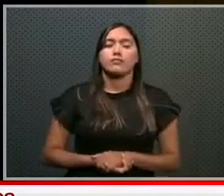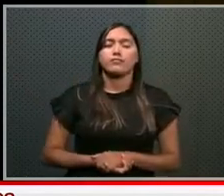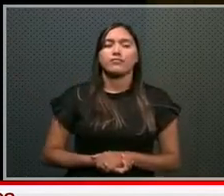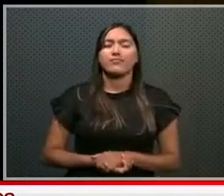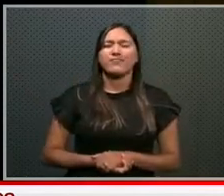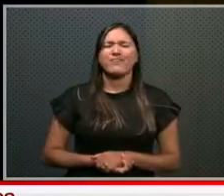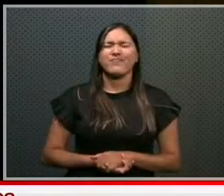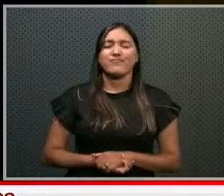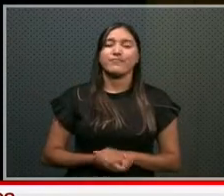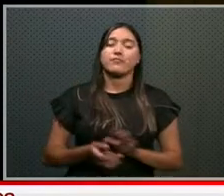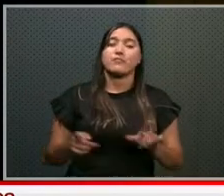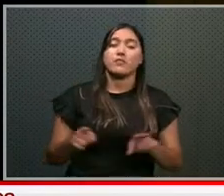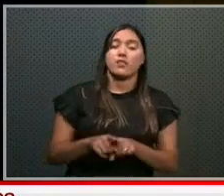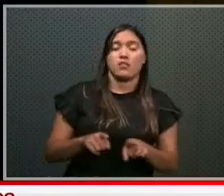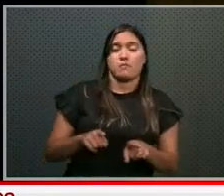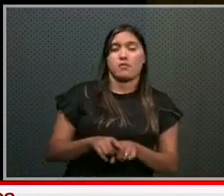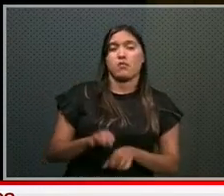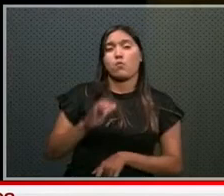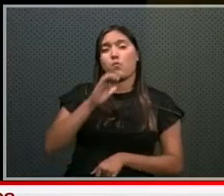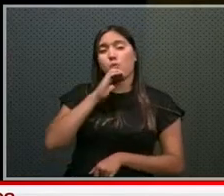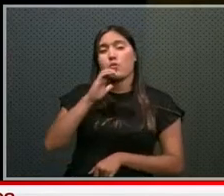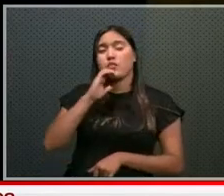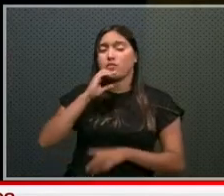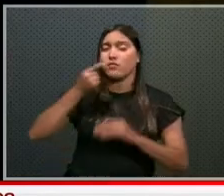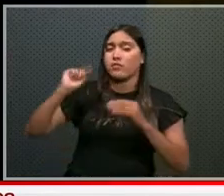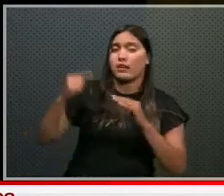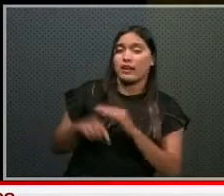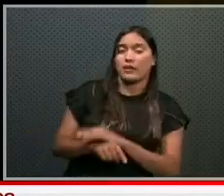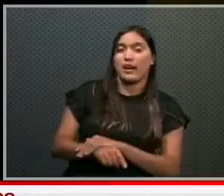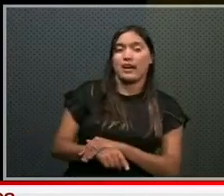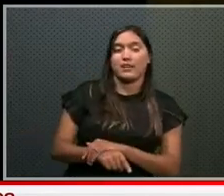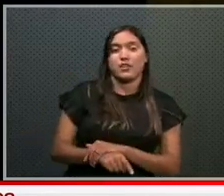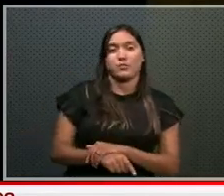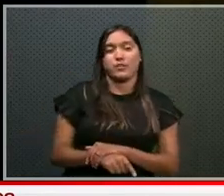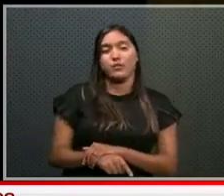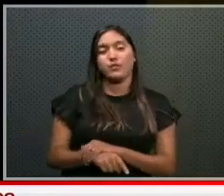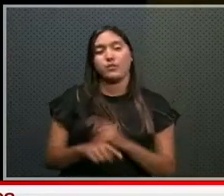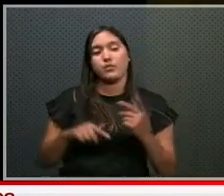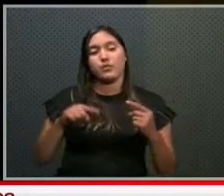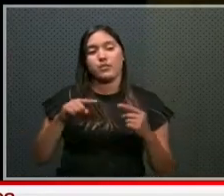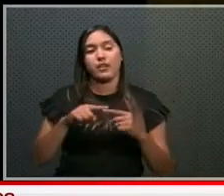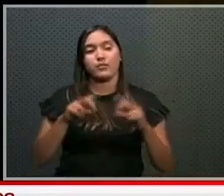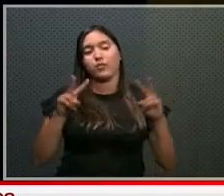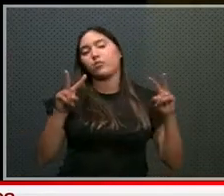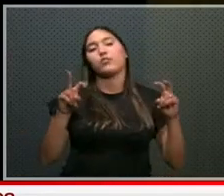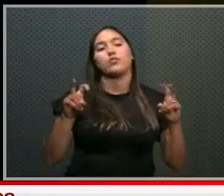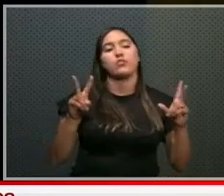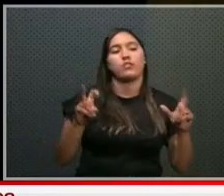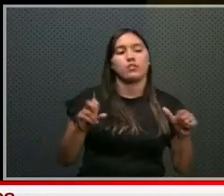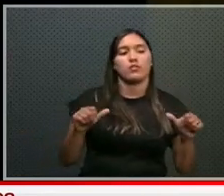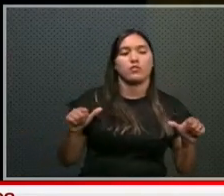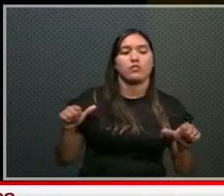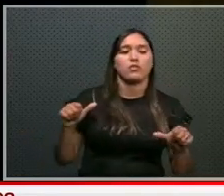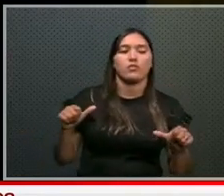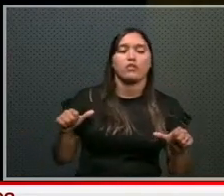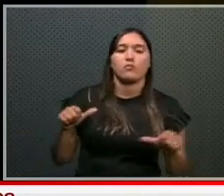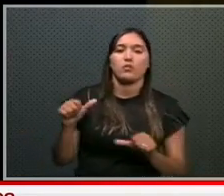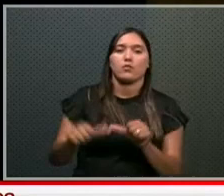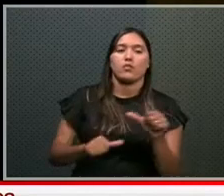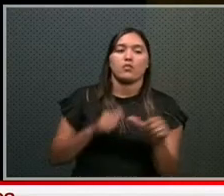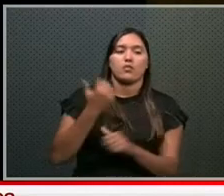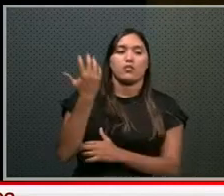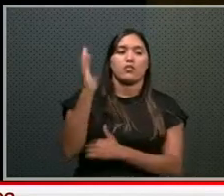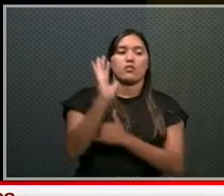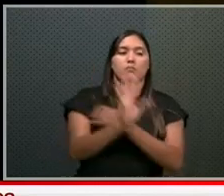o maior conhecimento das nossas espécies para uma recomposição de preferência recomposição ambiental